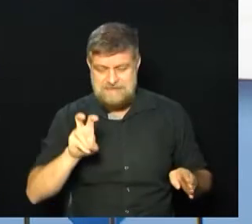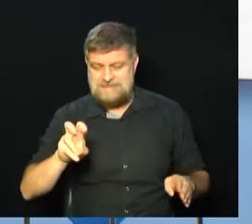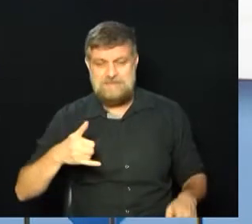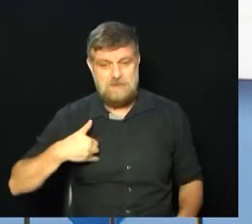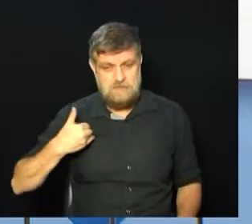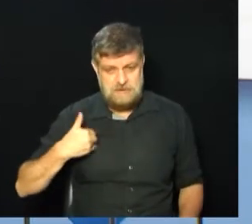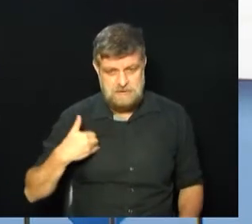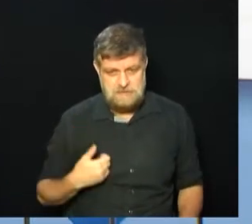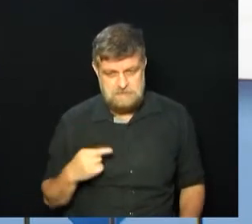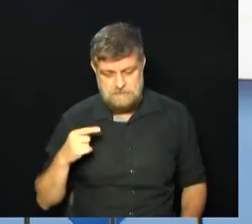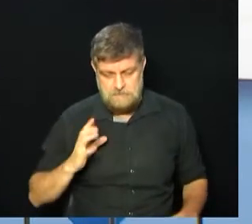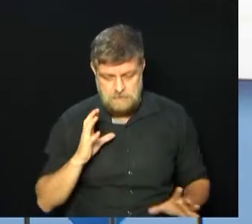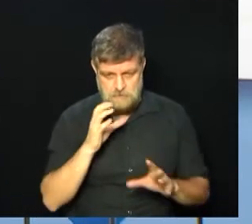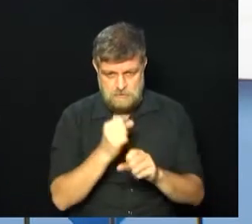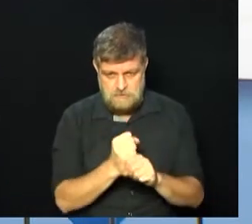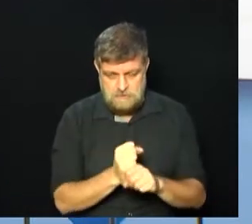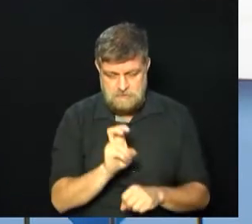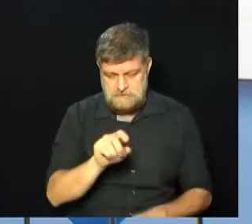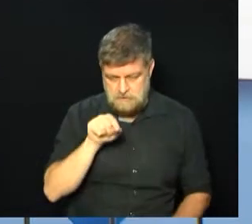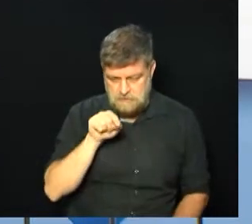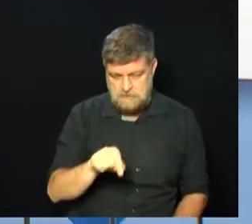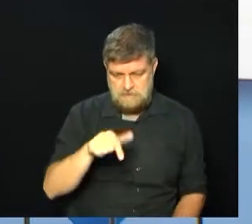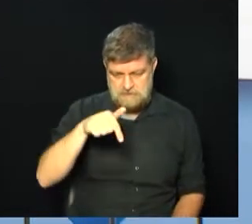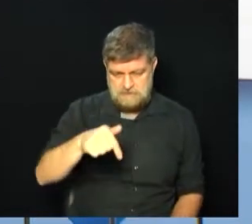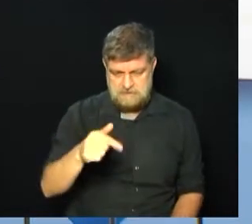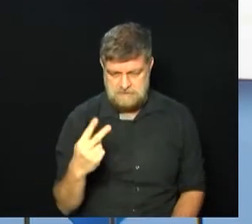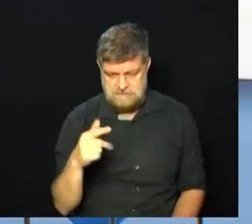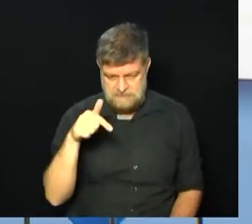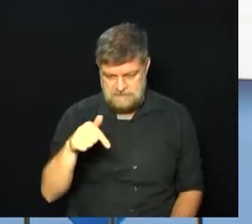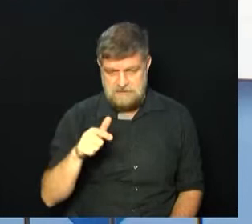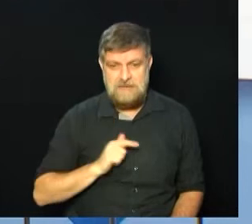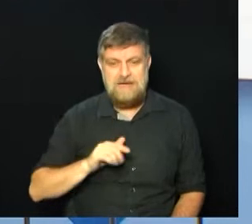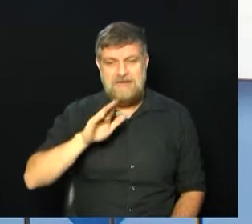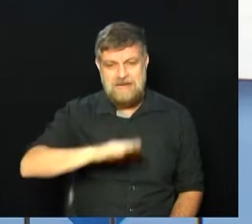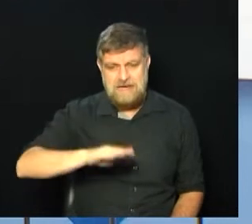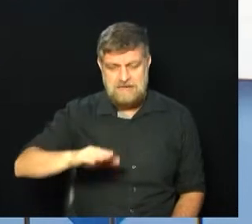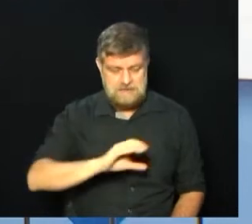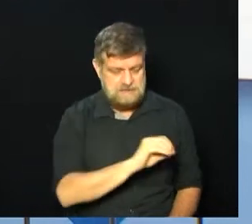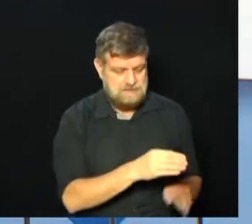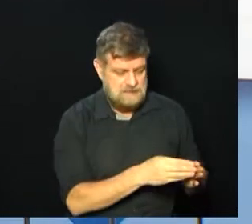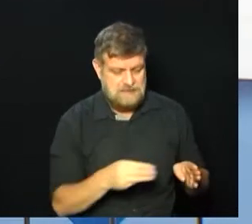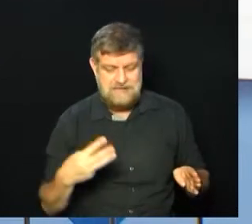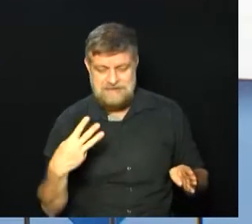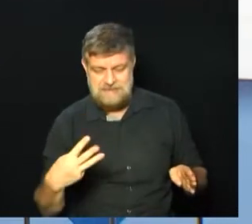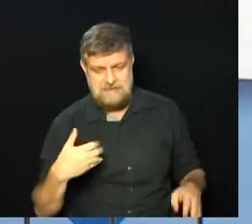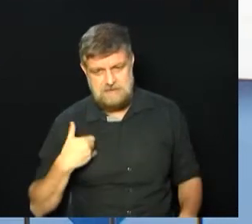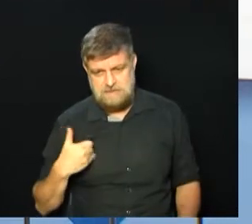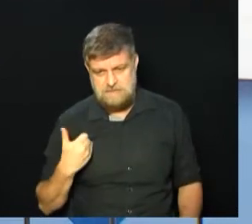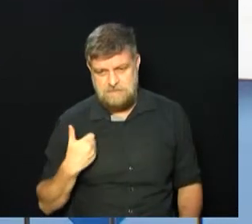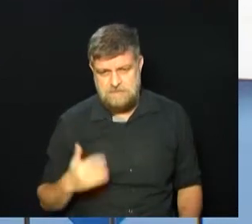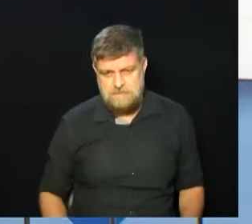cinco anos deixe o total 5.727 eram de crianças de 0 a 3 anos